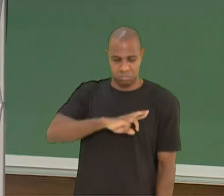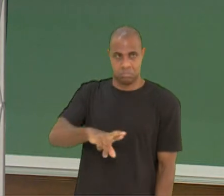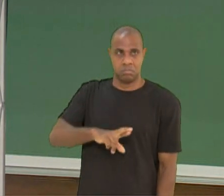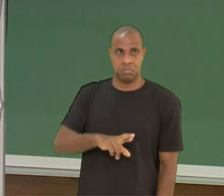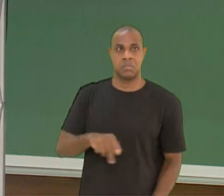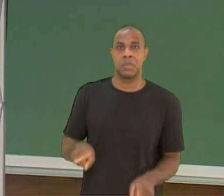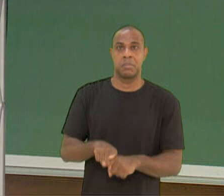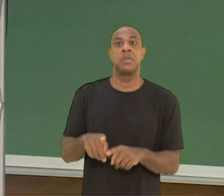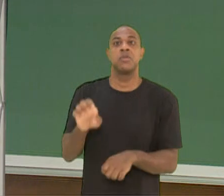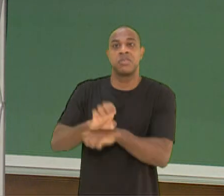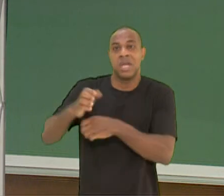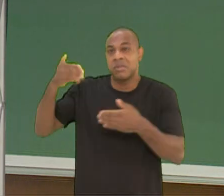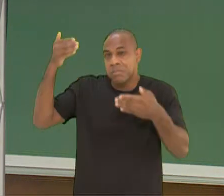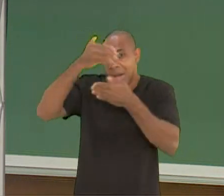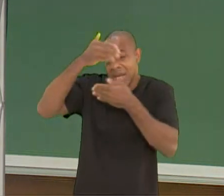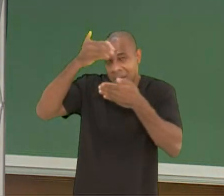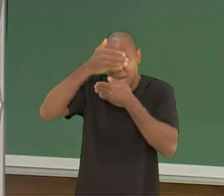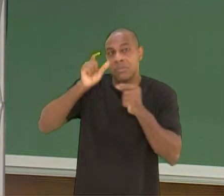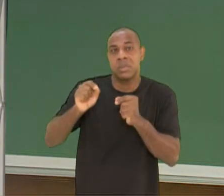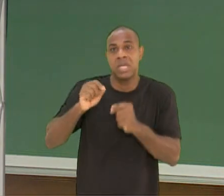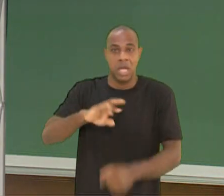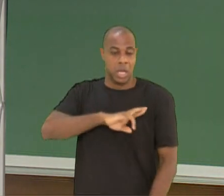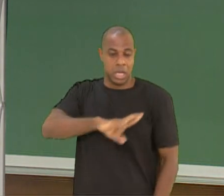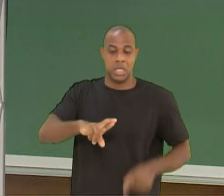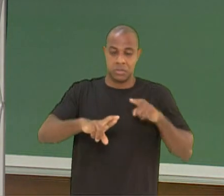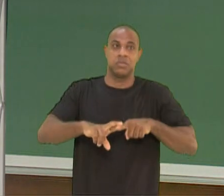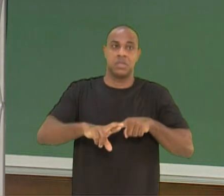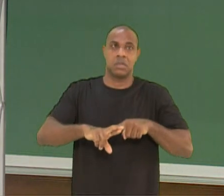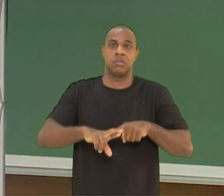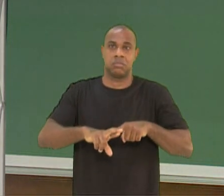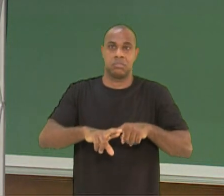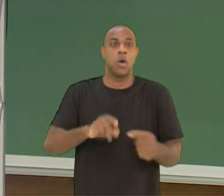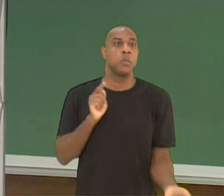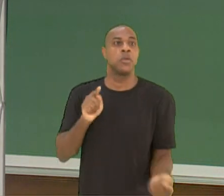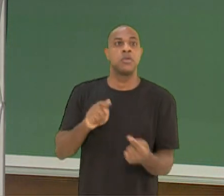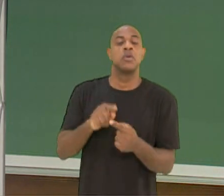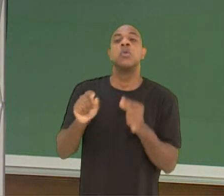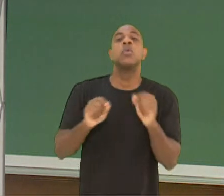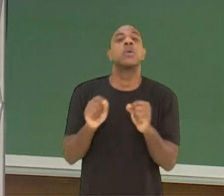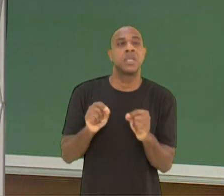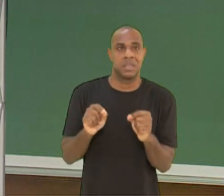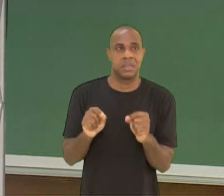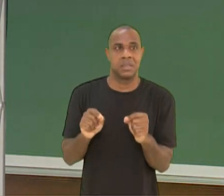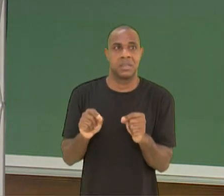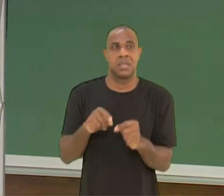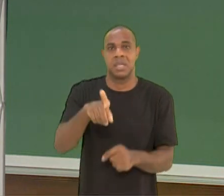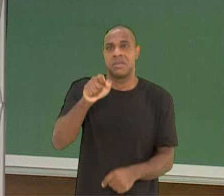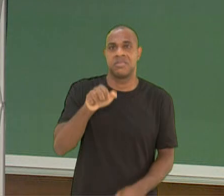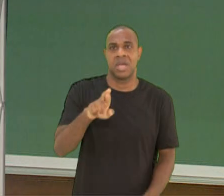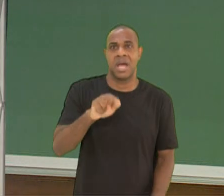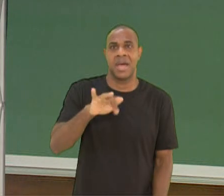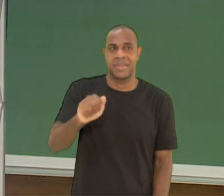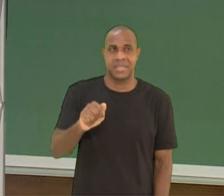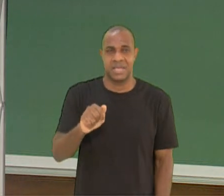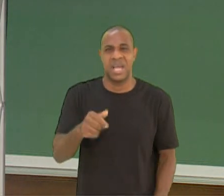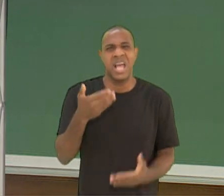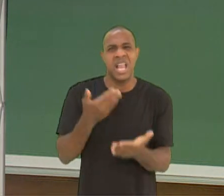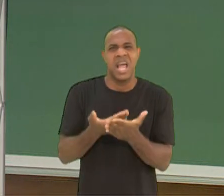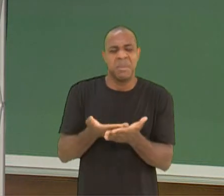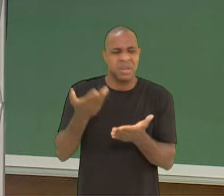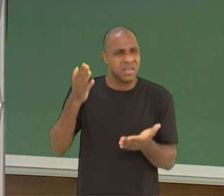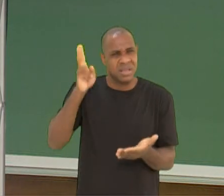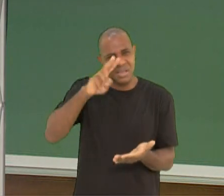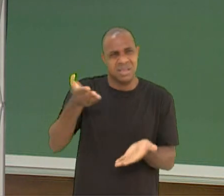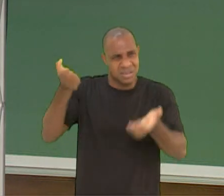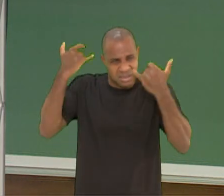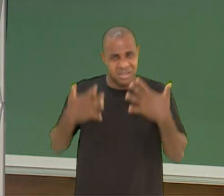Estado Islâmico, fundamentalismo religioso, com o objetivo de implantar a Sharia. Lembra que na outra aula que nós falamos do